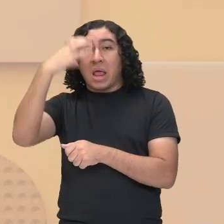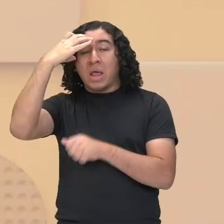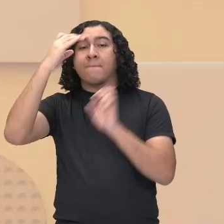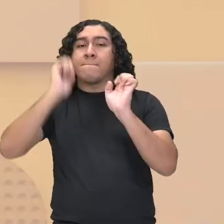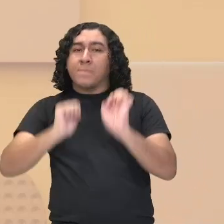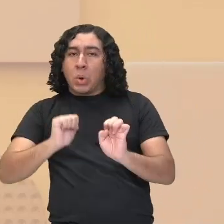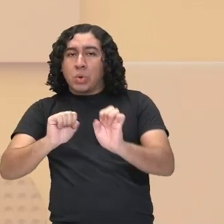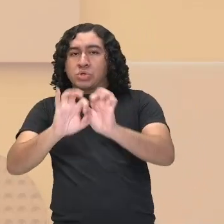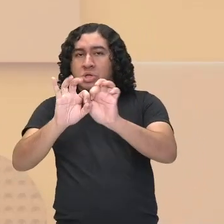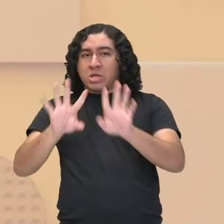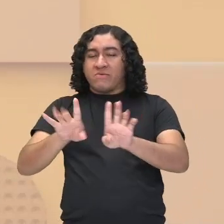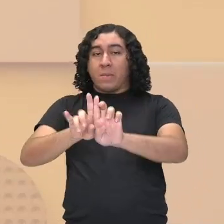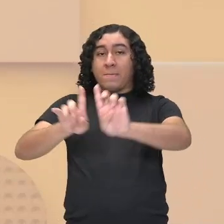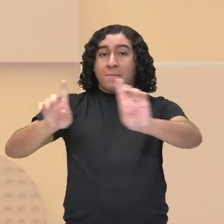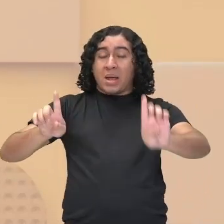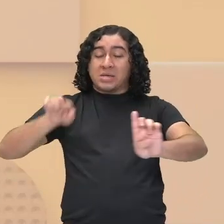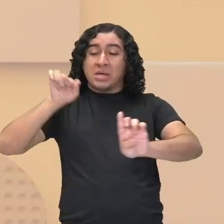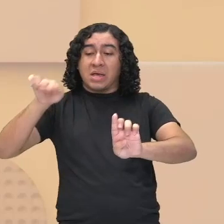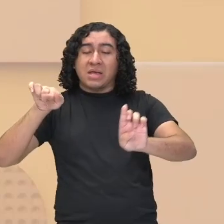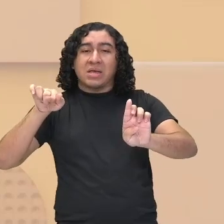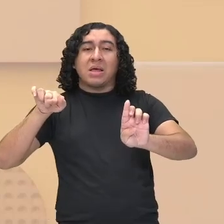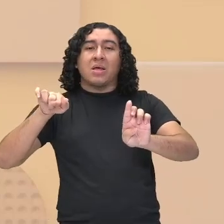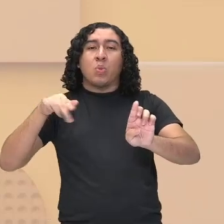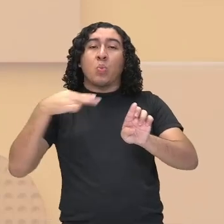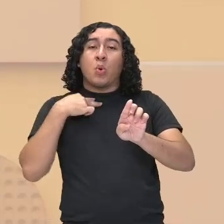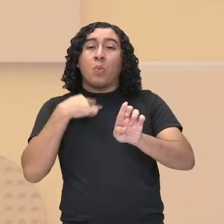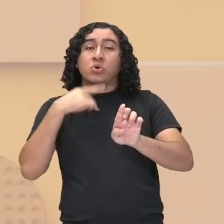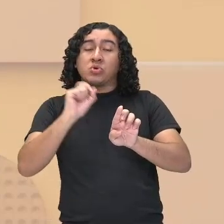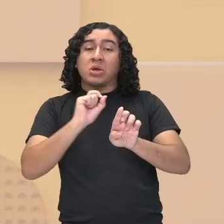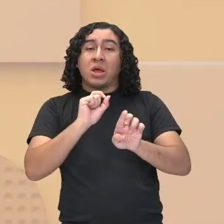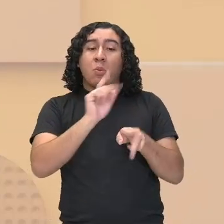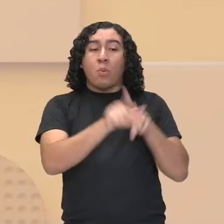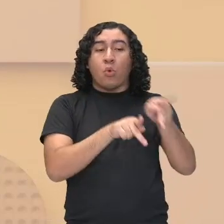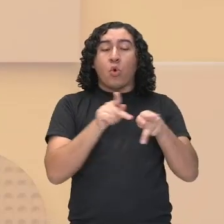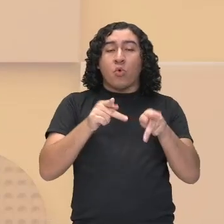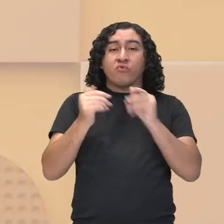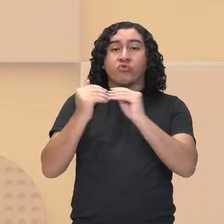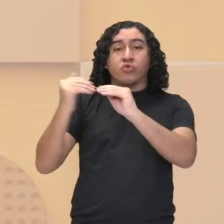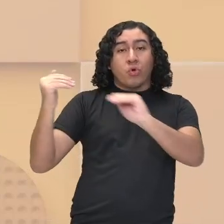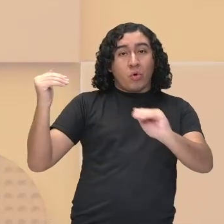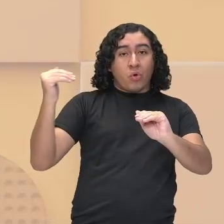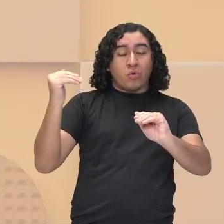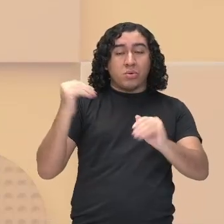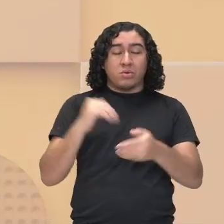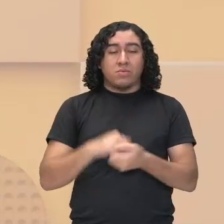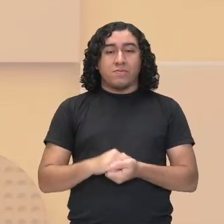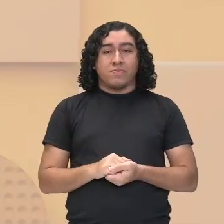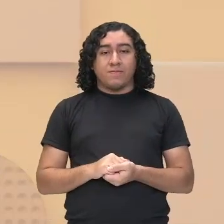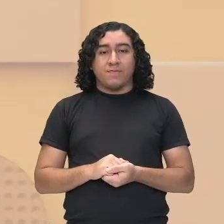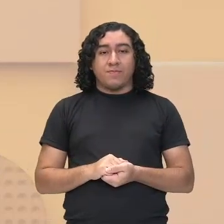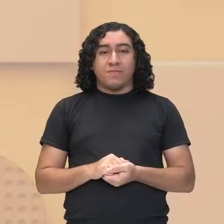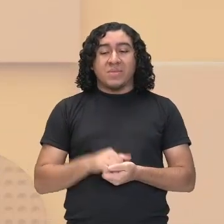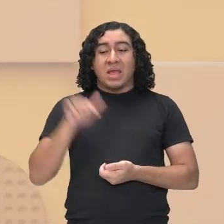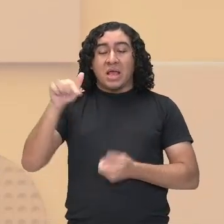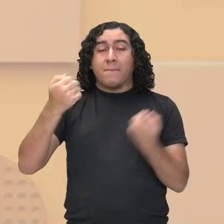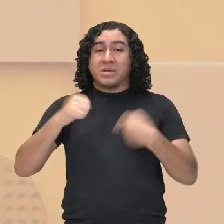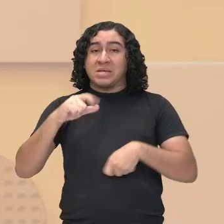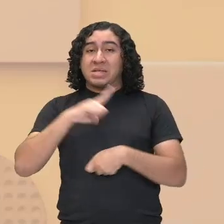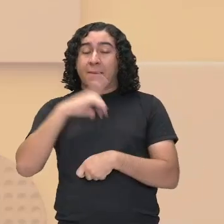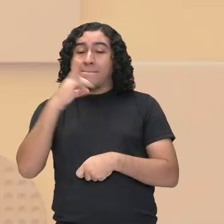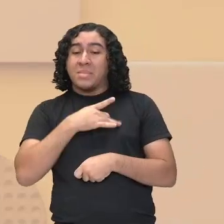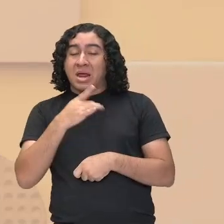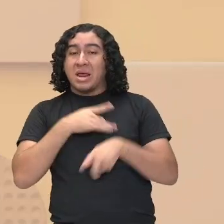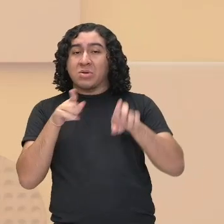desde que esse governante ele não seja odiado. A questão aqui é ele ser temido, mas não deve